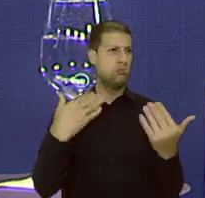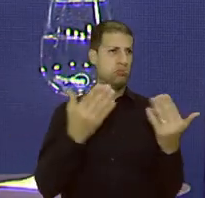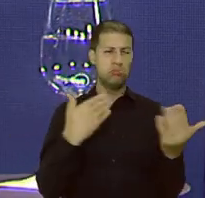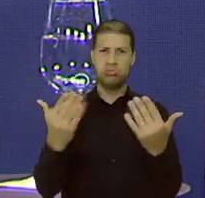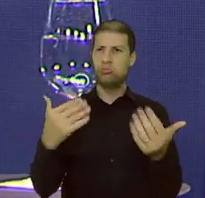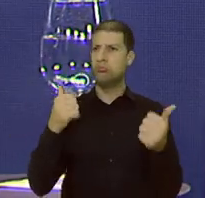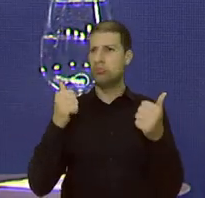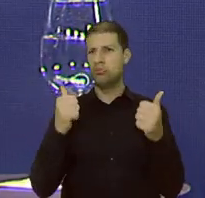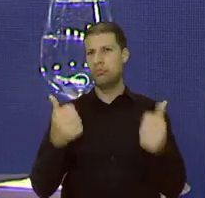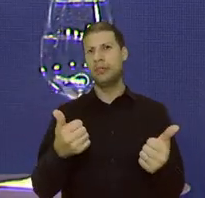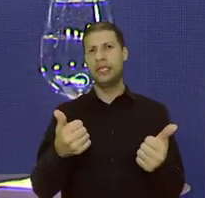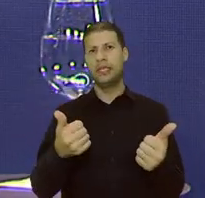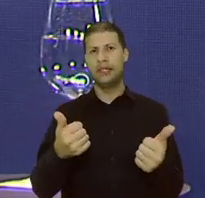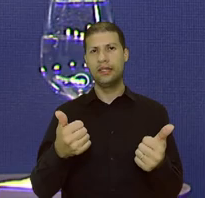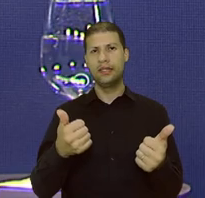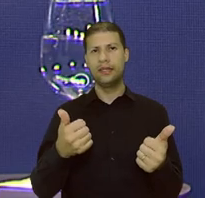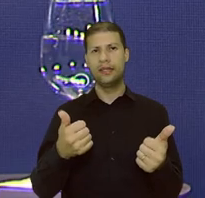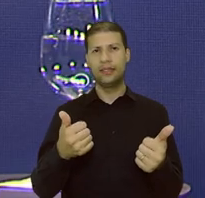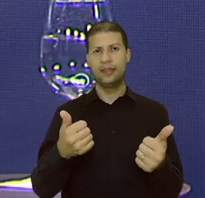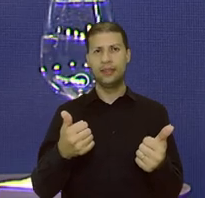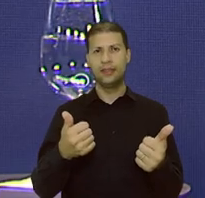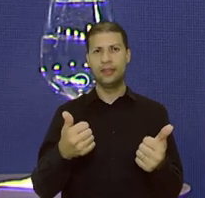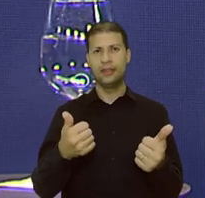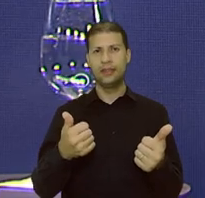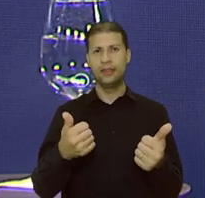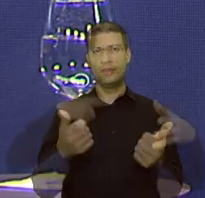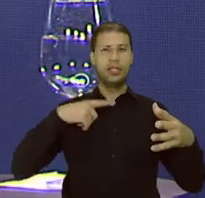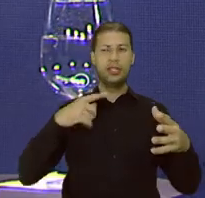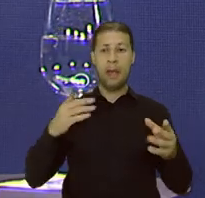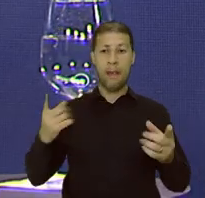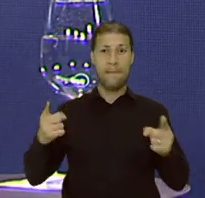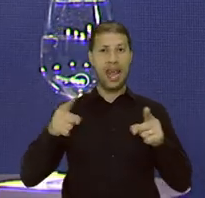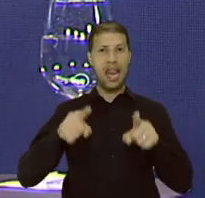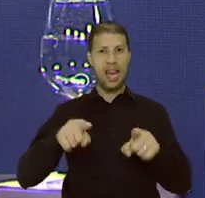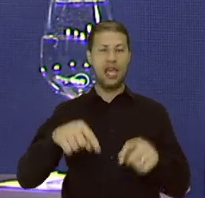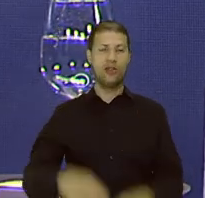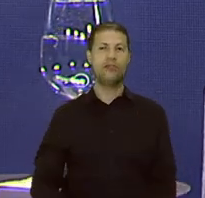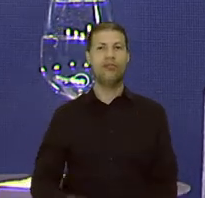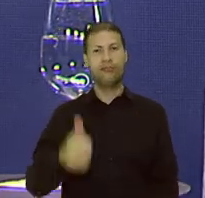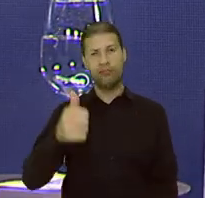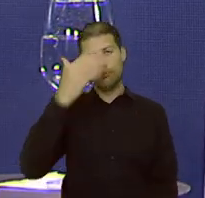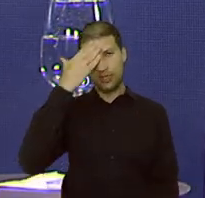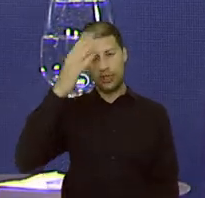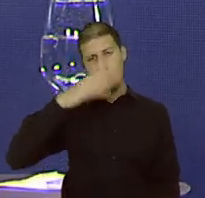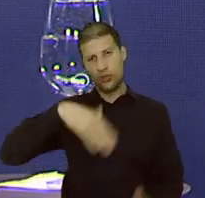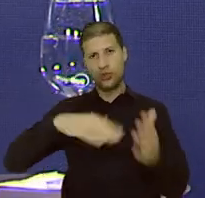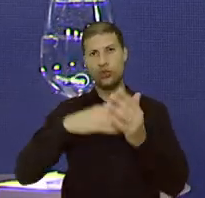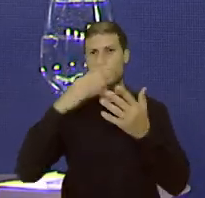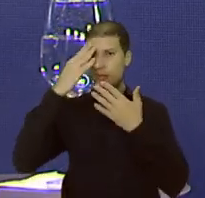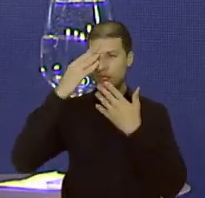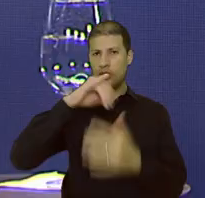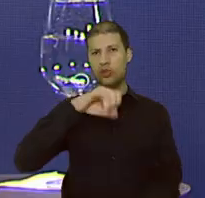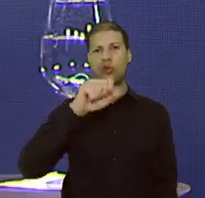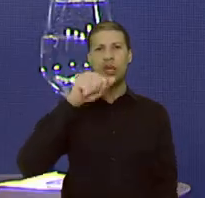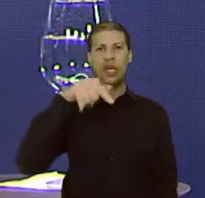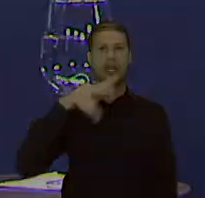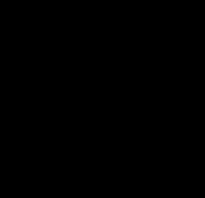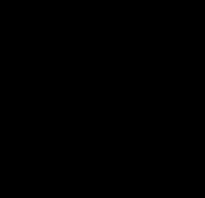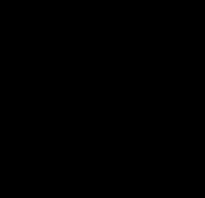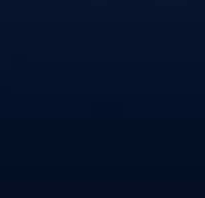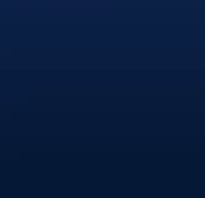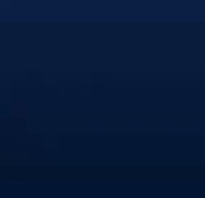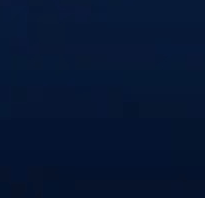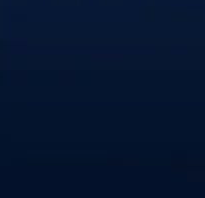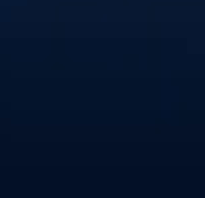nossos nossos espectadores então Obrigado a todos Obrigado Joaquim uma ótima tarde a